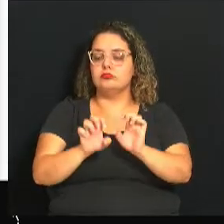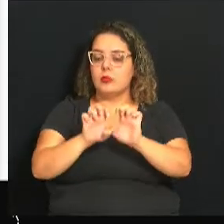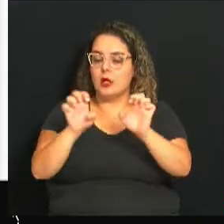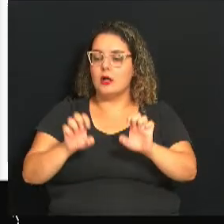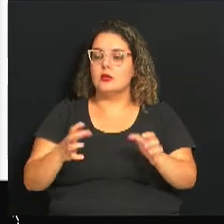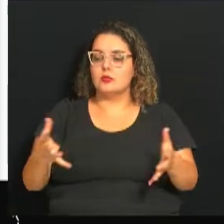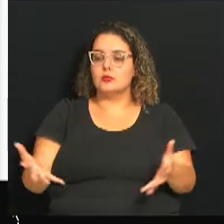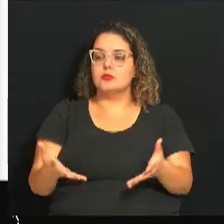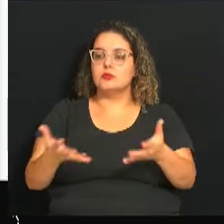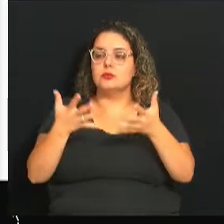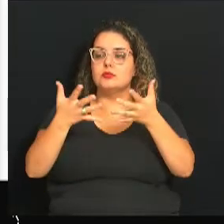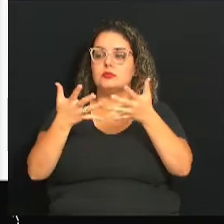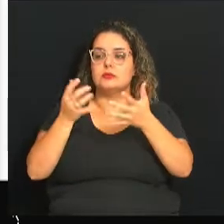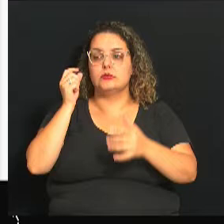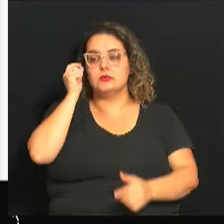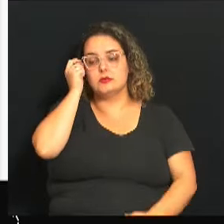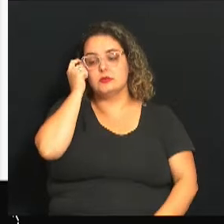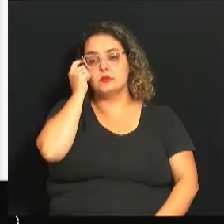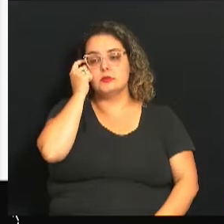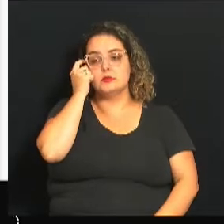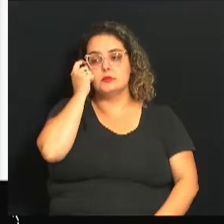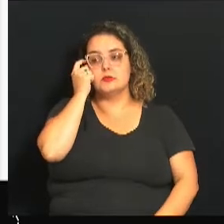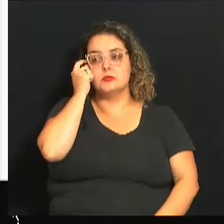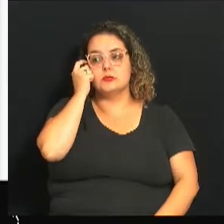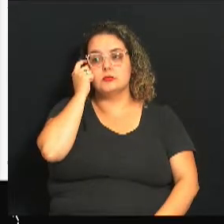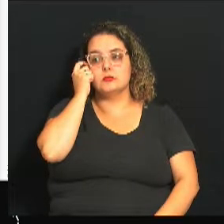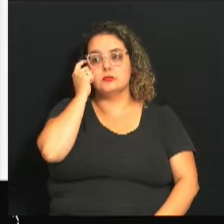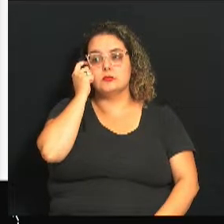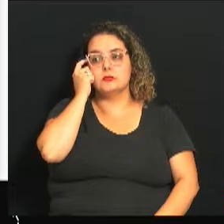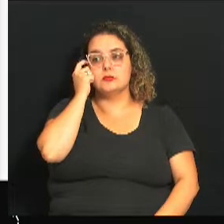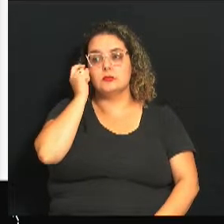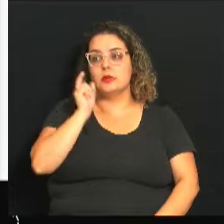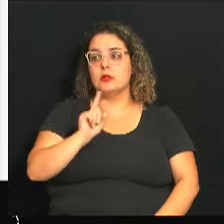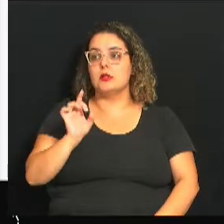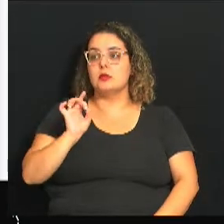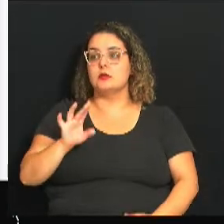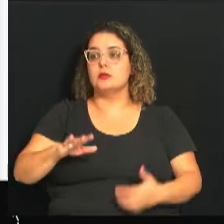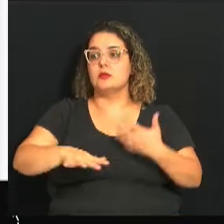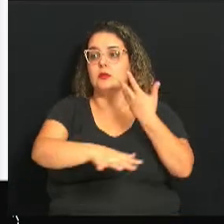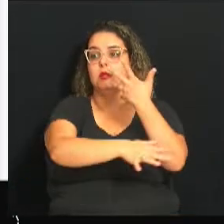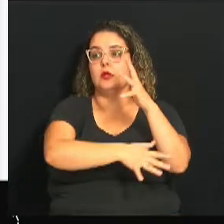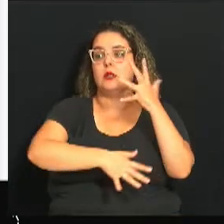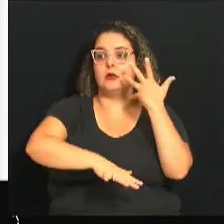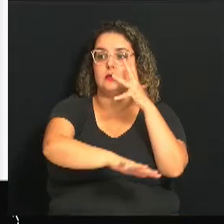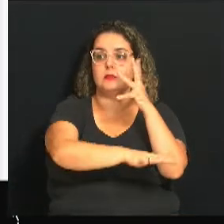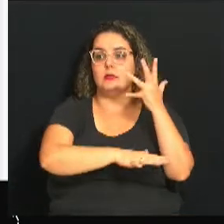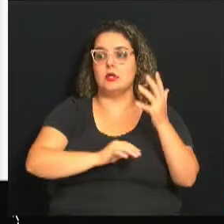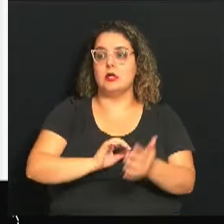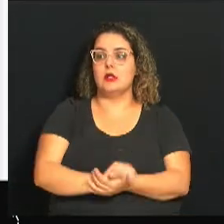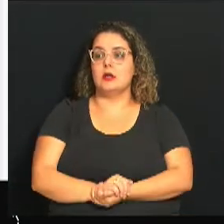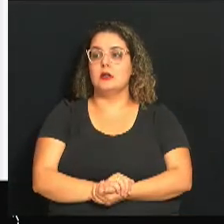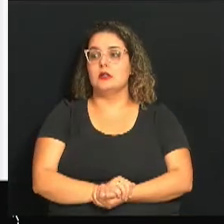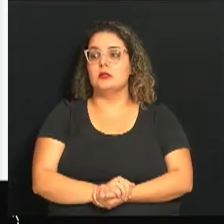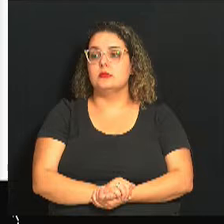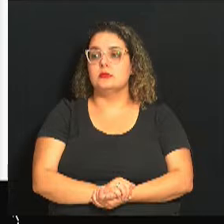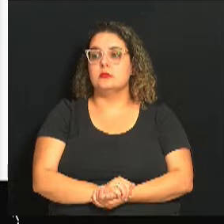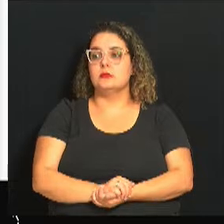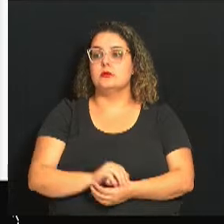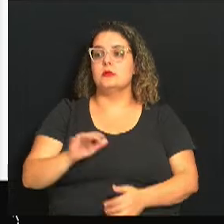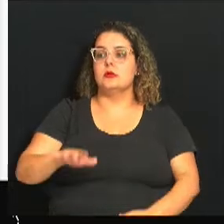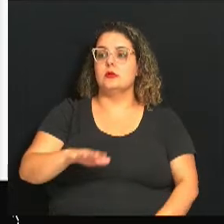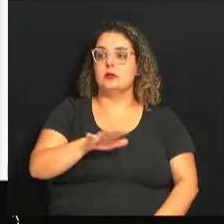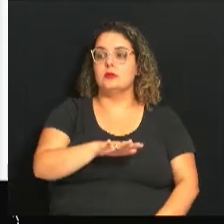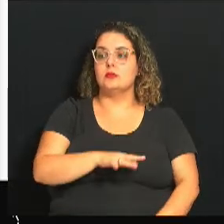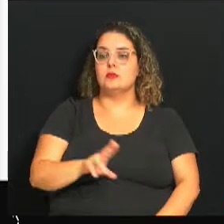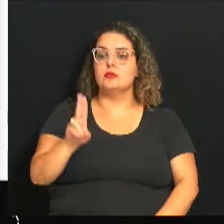incentivos que a gente começa a requalificar não só as praças, mas as calçadas e as áreas de comum de uso